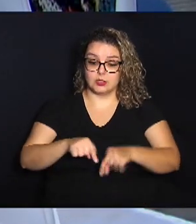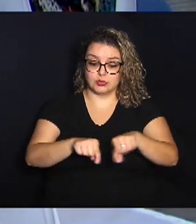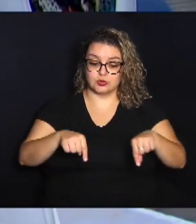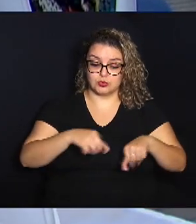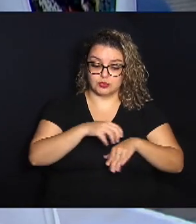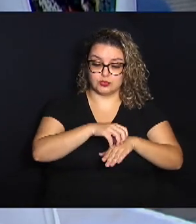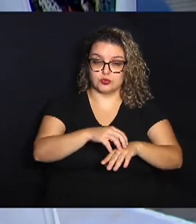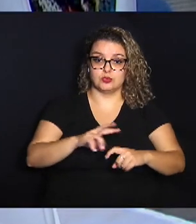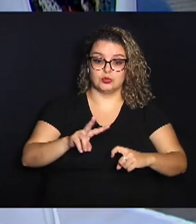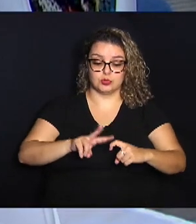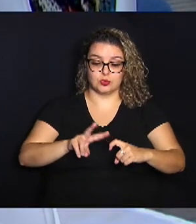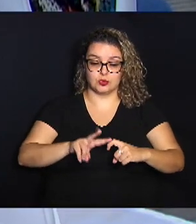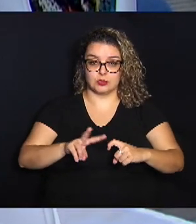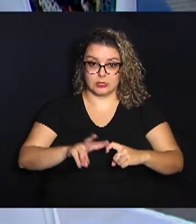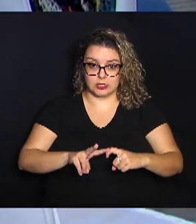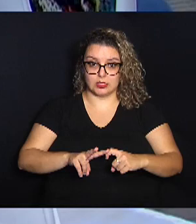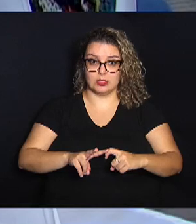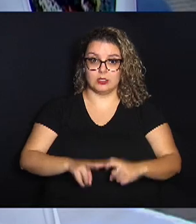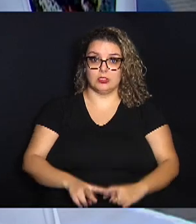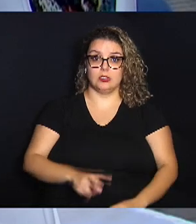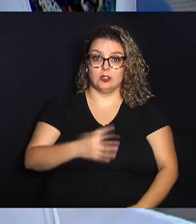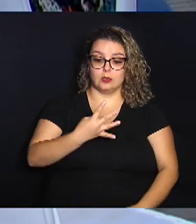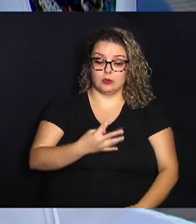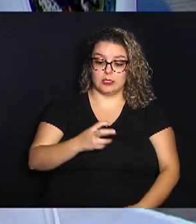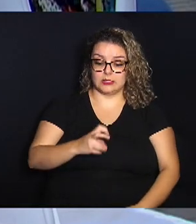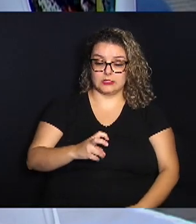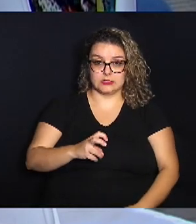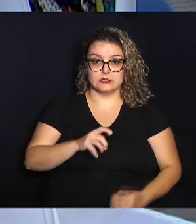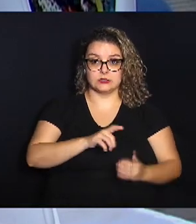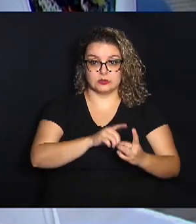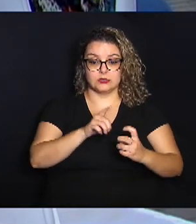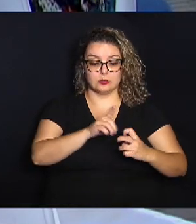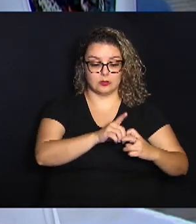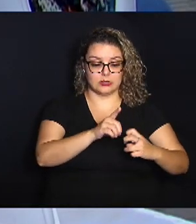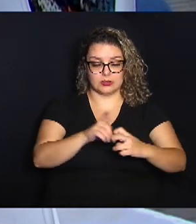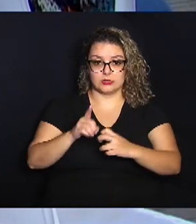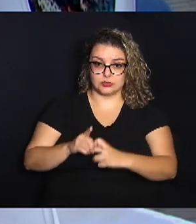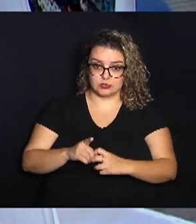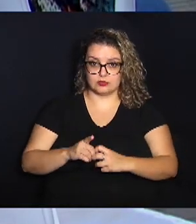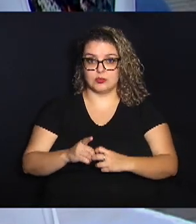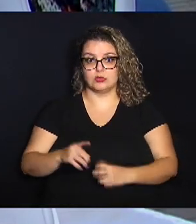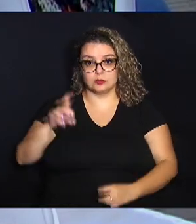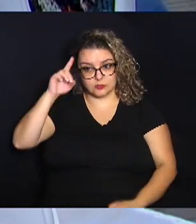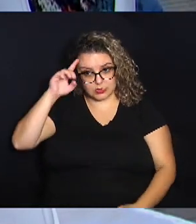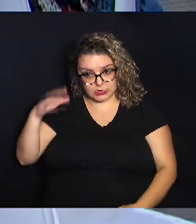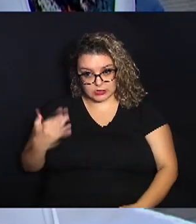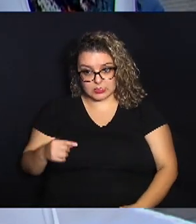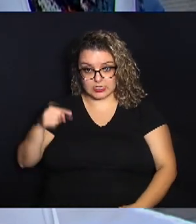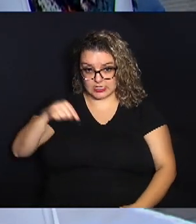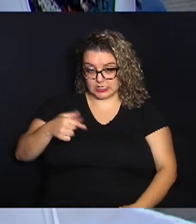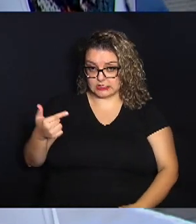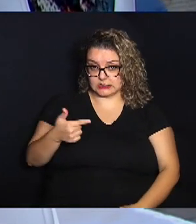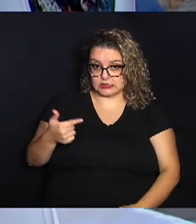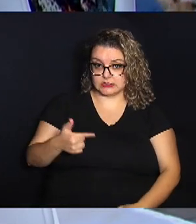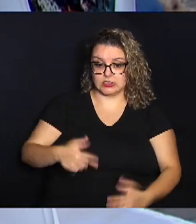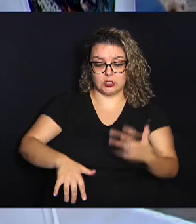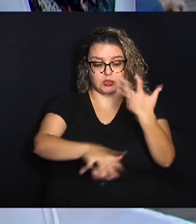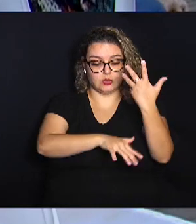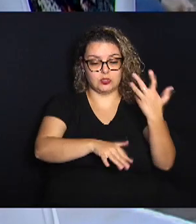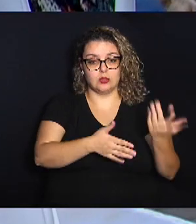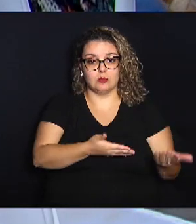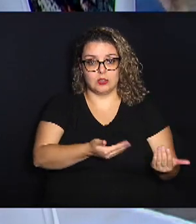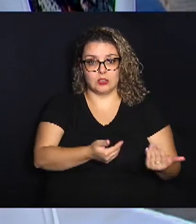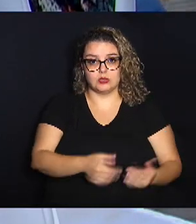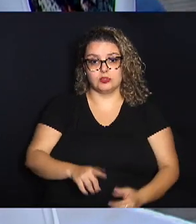de 45 atendimentos por dia. Esta daqui, que é a segunda unidade, vai permanecer aqui na Praça da Juventude,